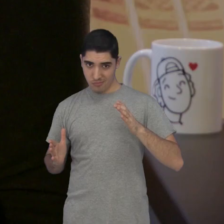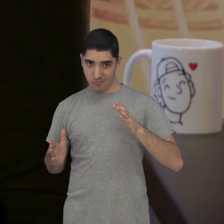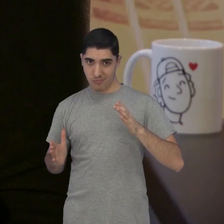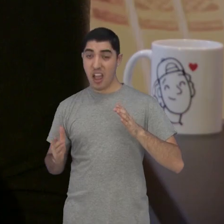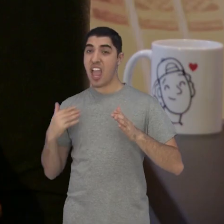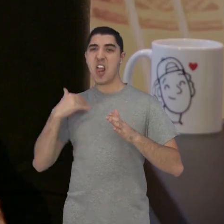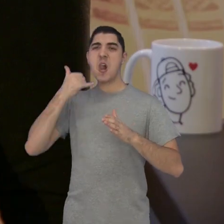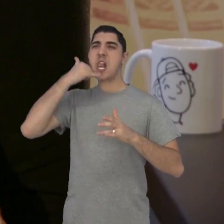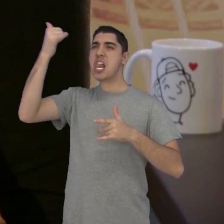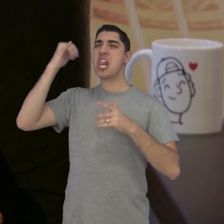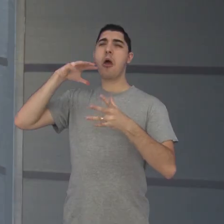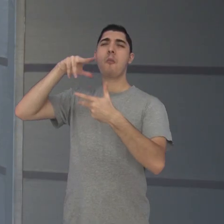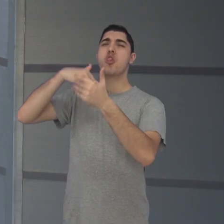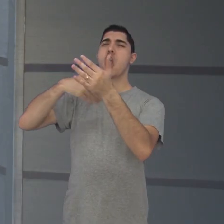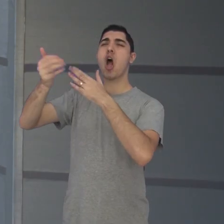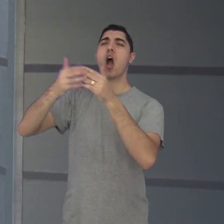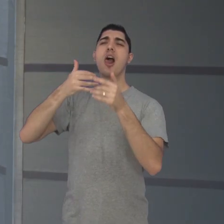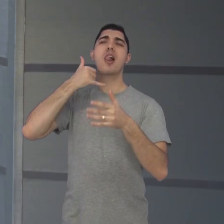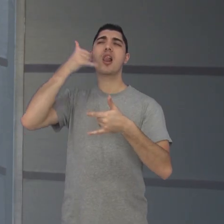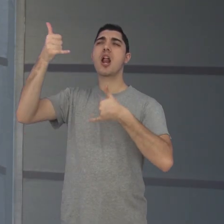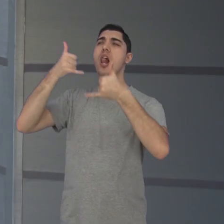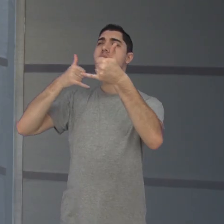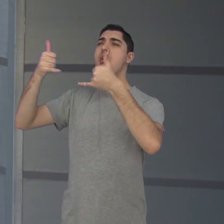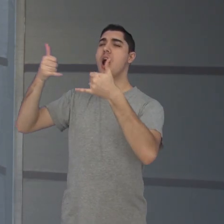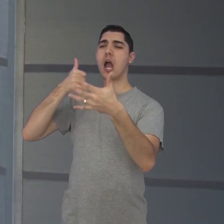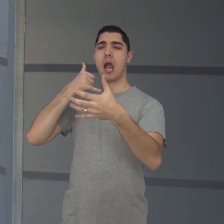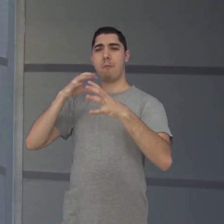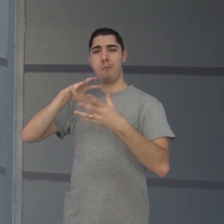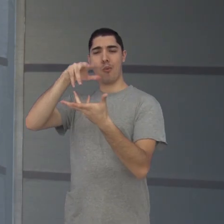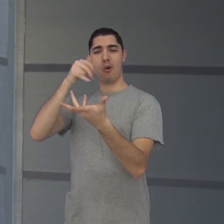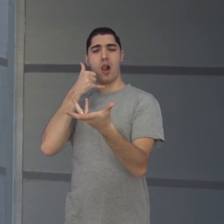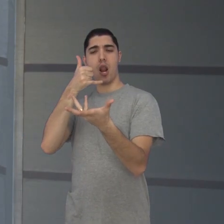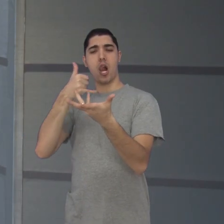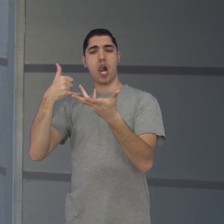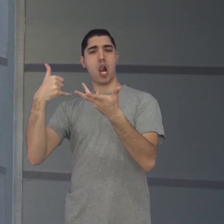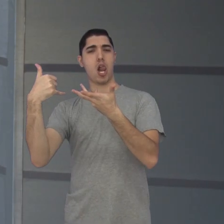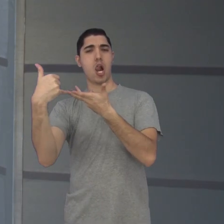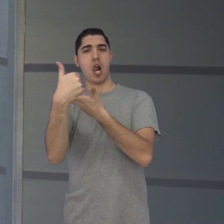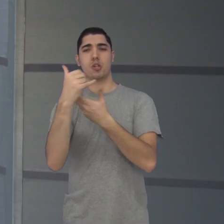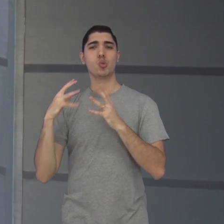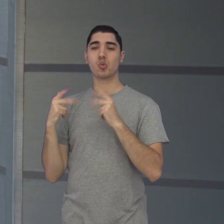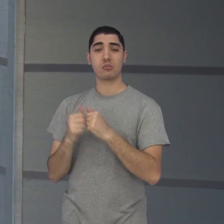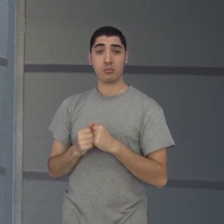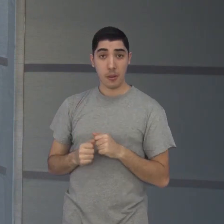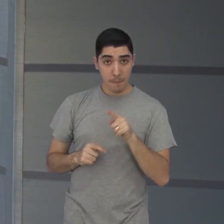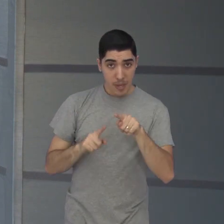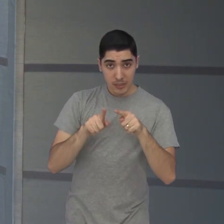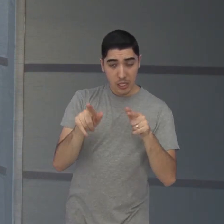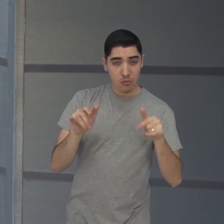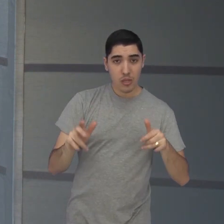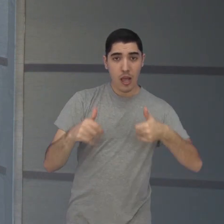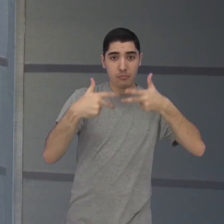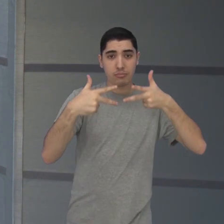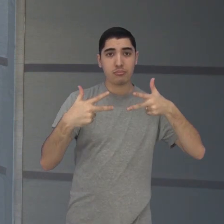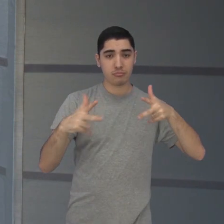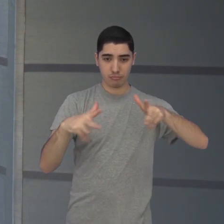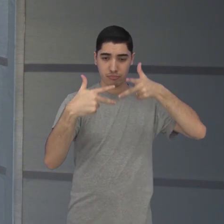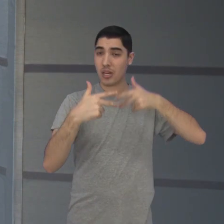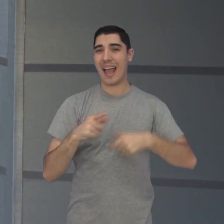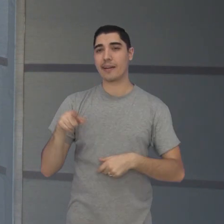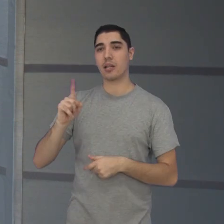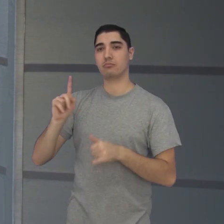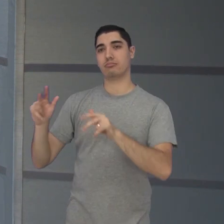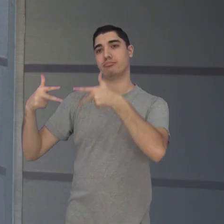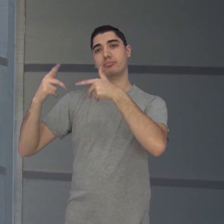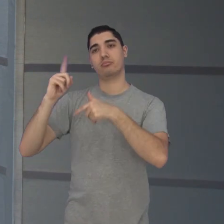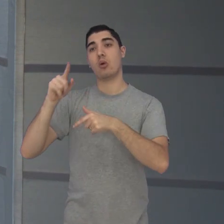tamanhão? Vai, liga para qualquer lugar do mundo. Qualquer lugar. Mas faz aquela chamada de vídeo também? Não, essa nós não faz. Não faz, não? Não faz porque ele não